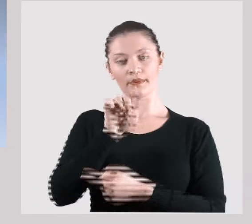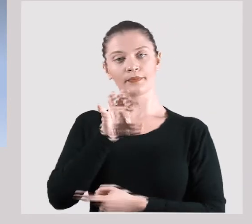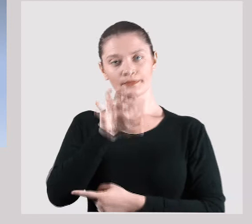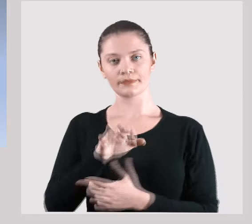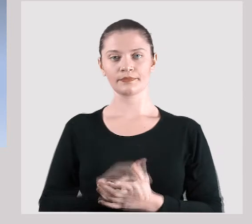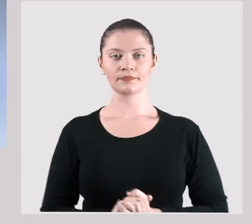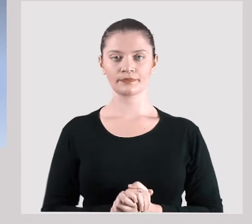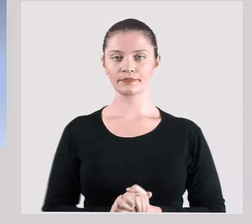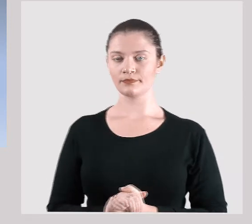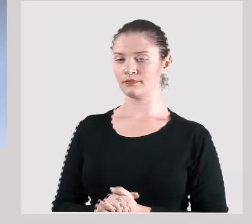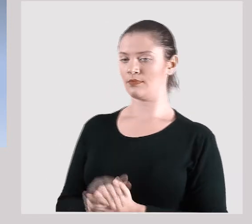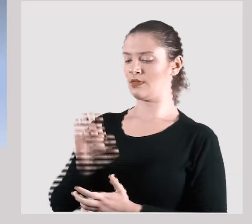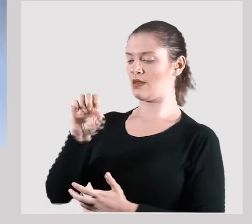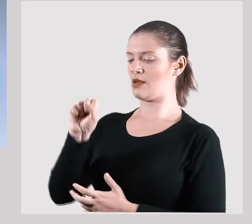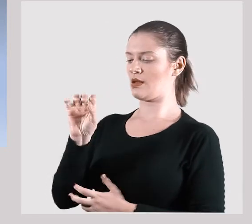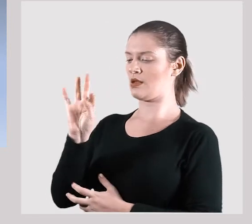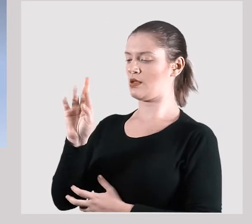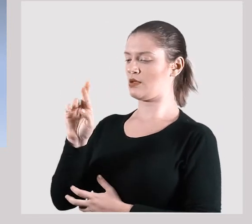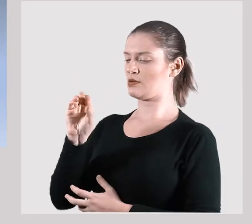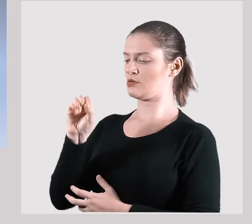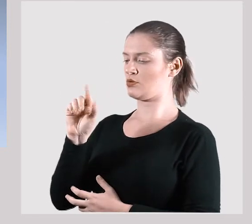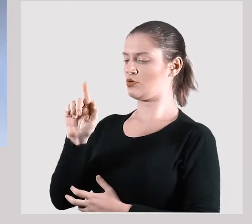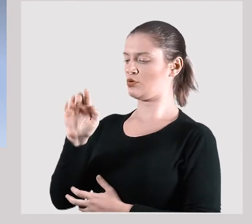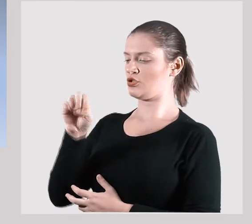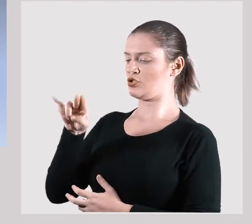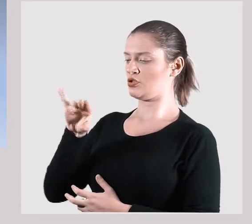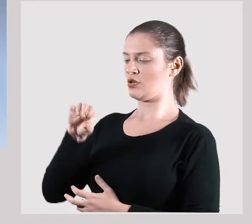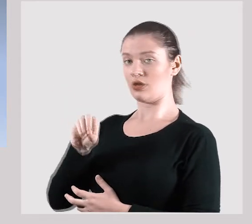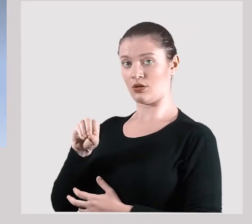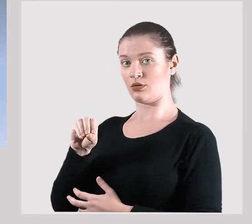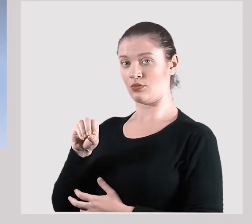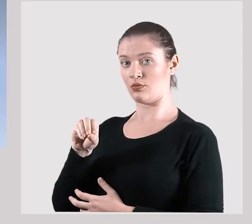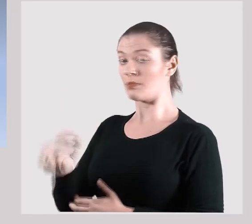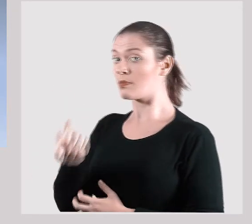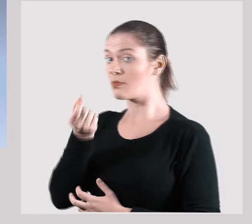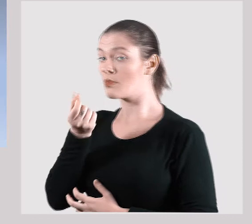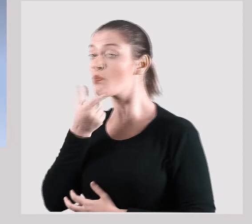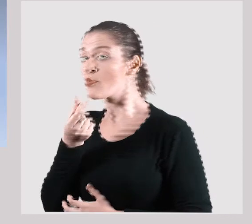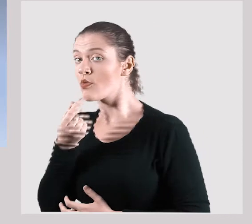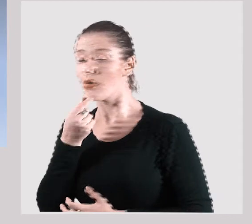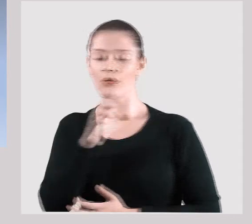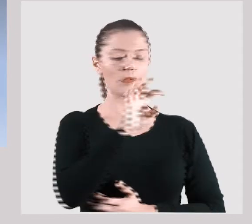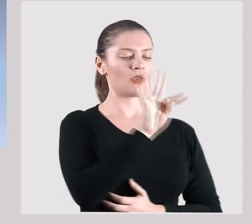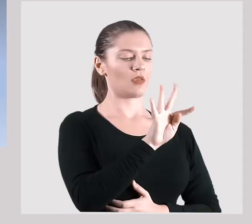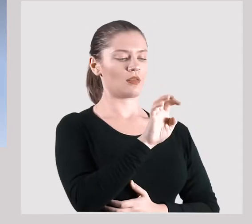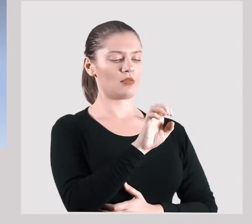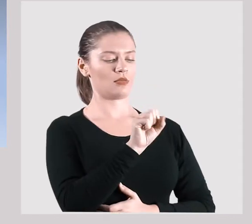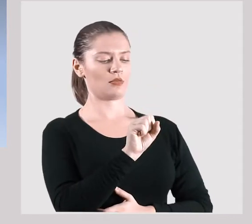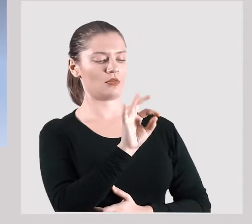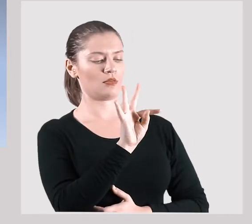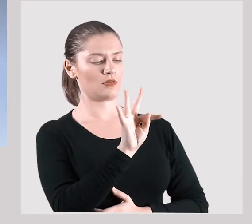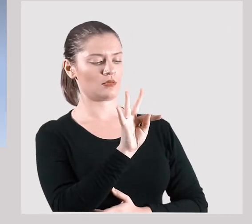e progesterona para homem, para os meninos, né? E testosterona para as meninas. Então,